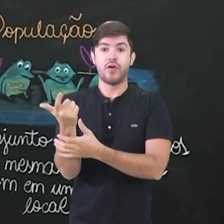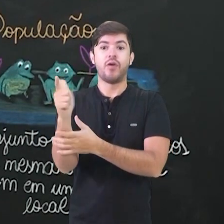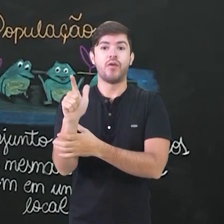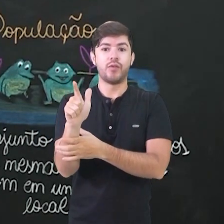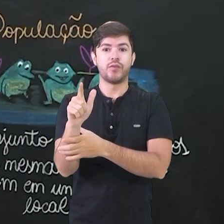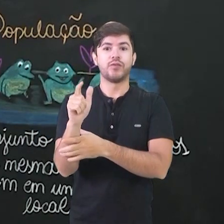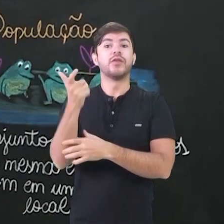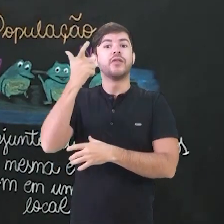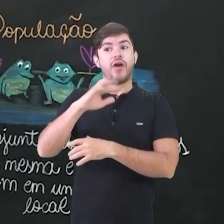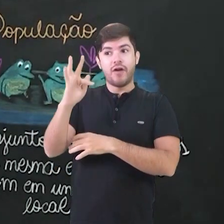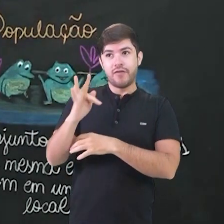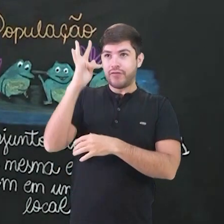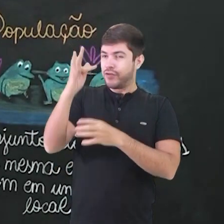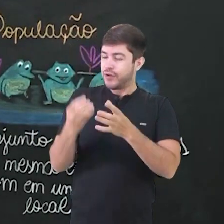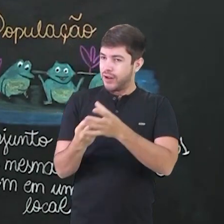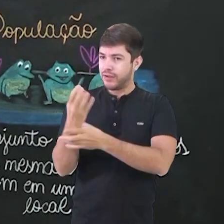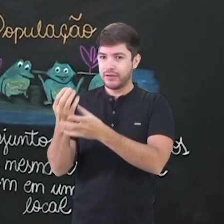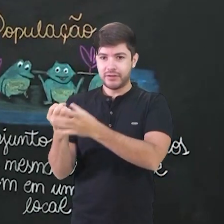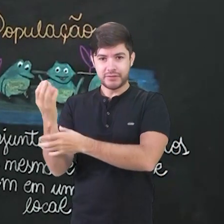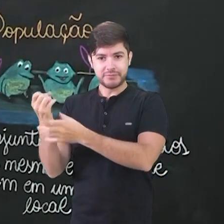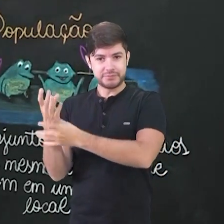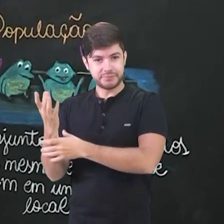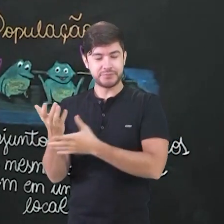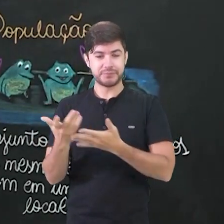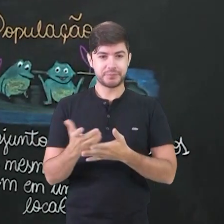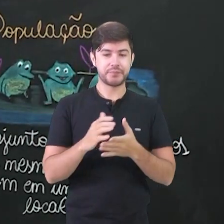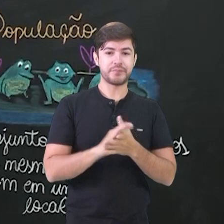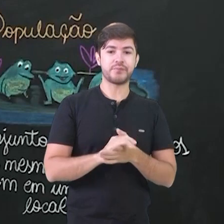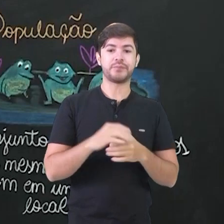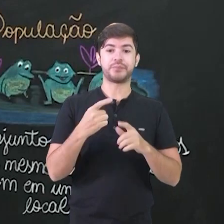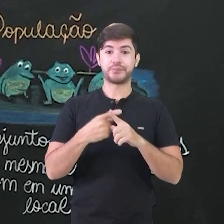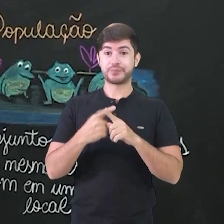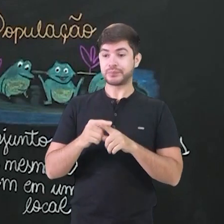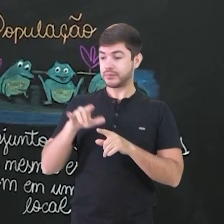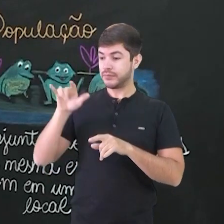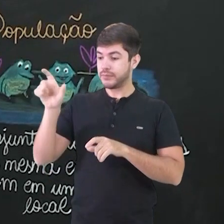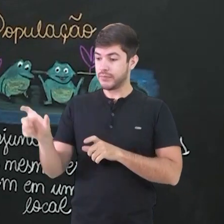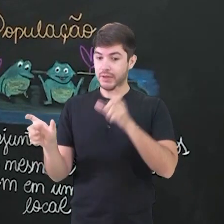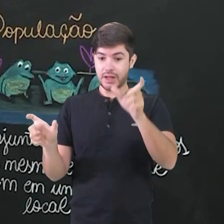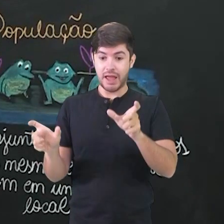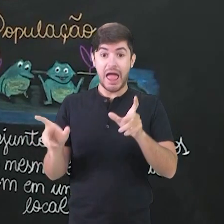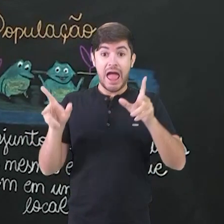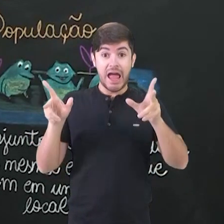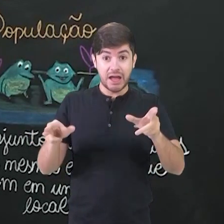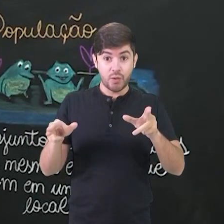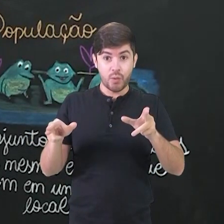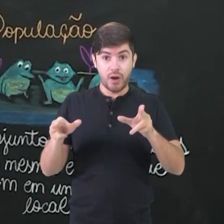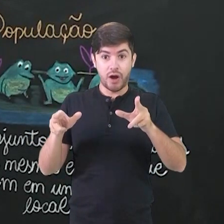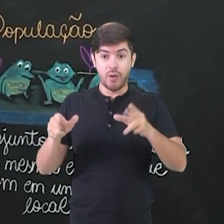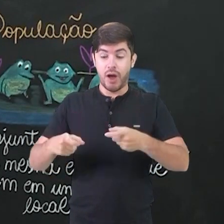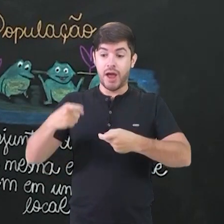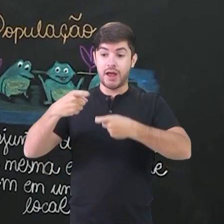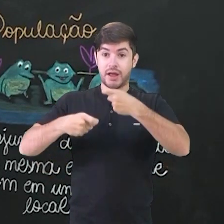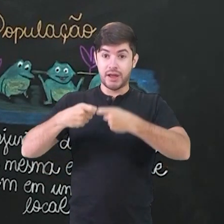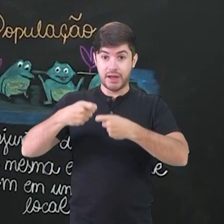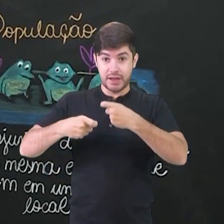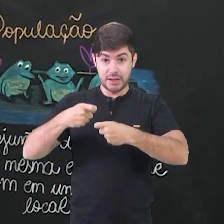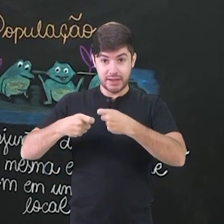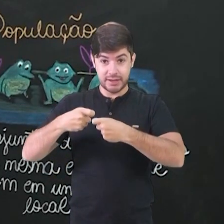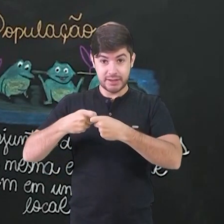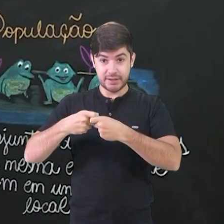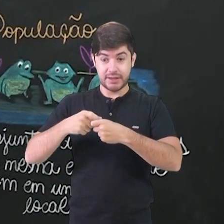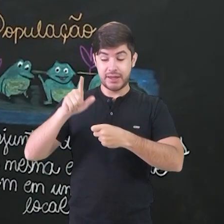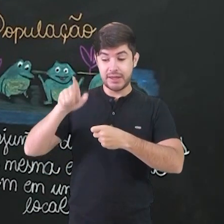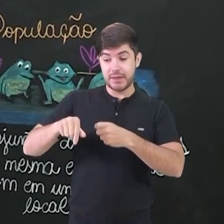descendente fértil? É um ser que ele consegue se reproduzir com outro, similar a ele, no ambiente natural, sem intervenção